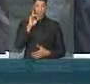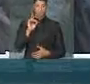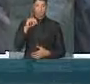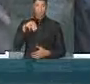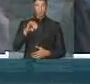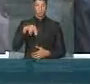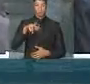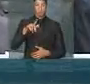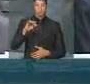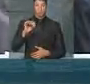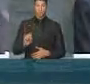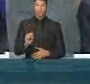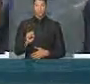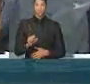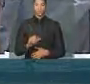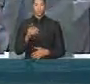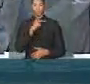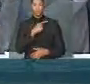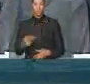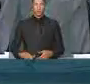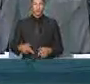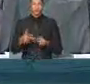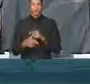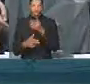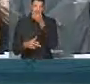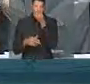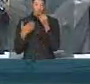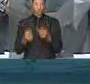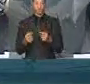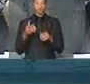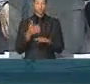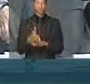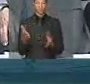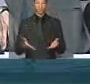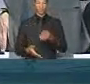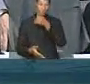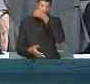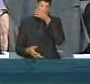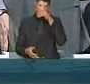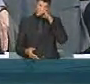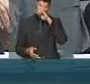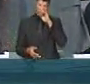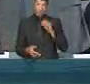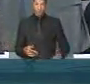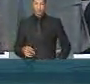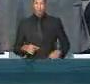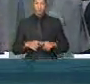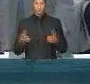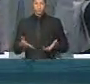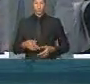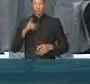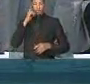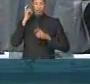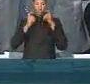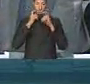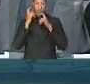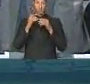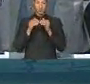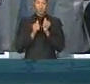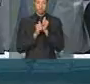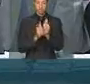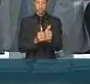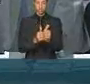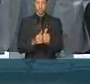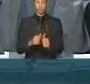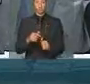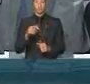rapidamente momento oportuno nós vamos dirigir ao deputado Paulo mas agora preocupado com o bom andamento da